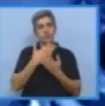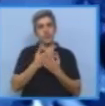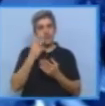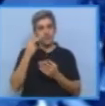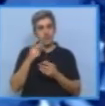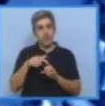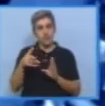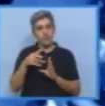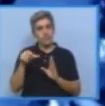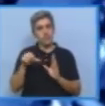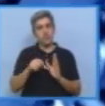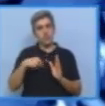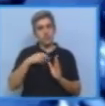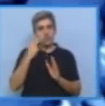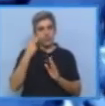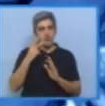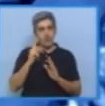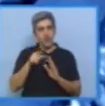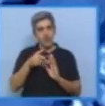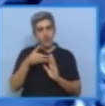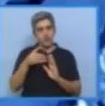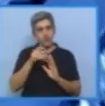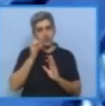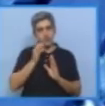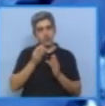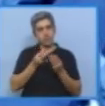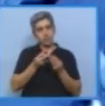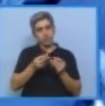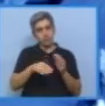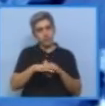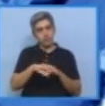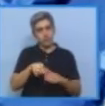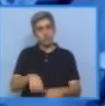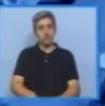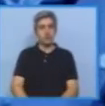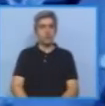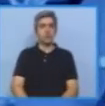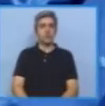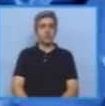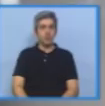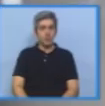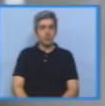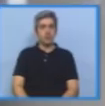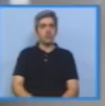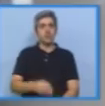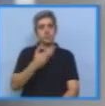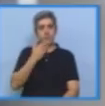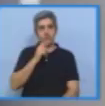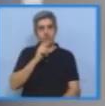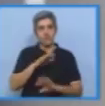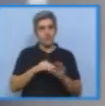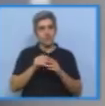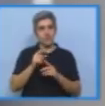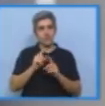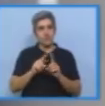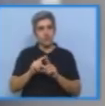crítica da nossa vida, é precisamente aí que o Senhor nos cura. É uma experiência que, por certo, se pode fazer em